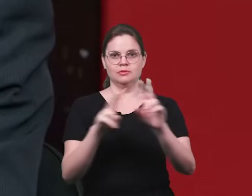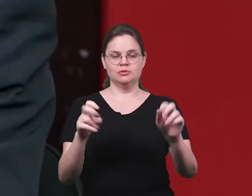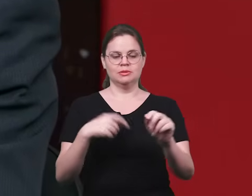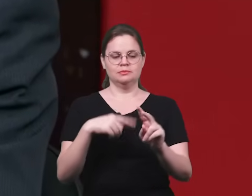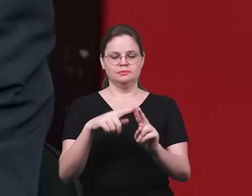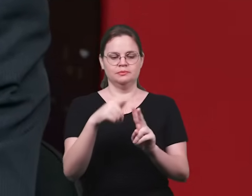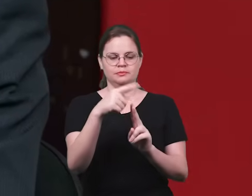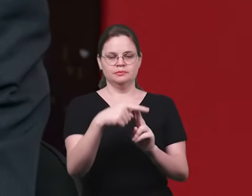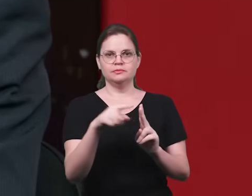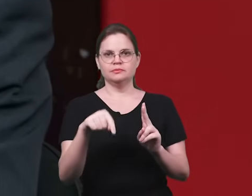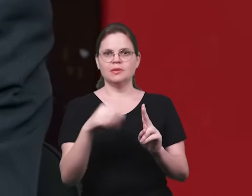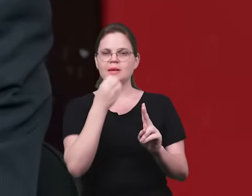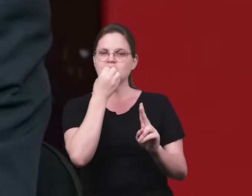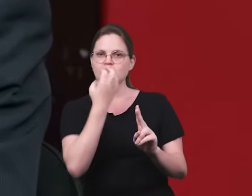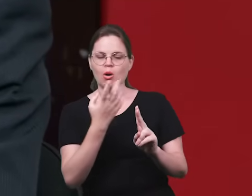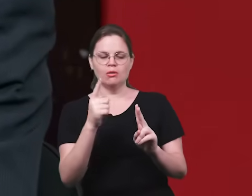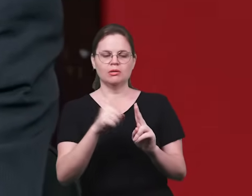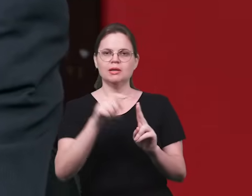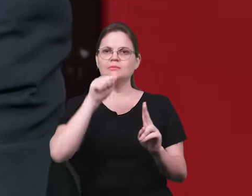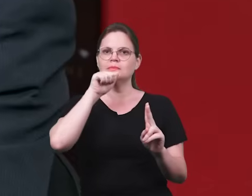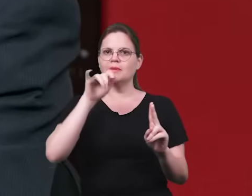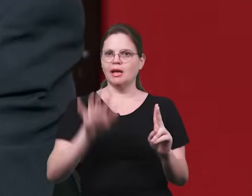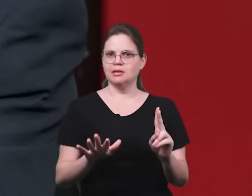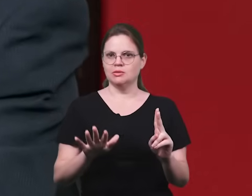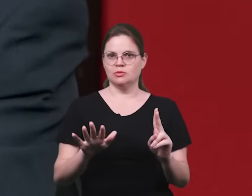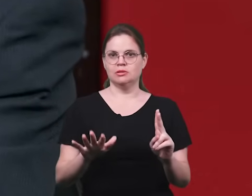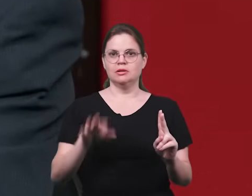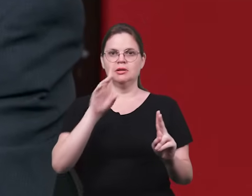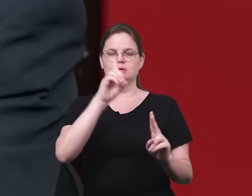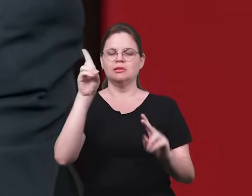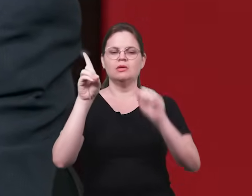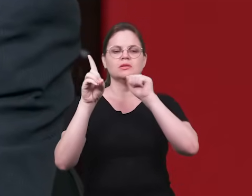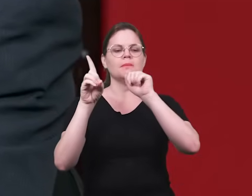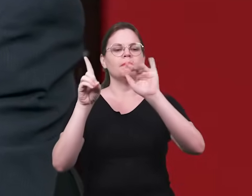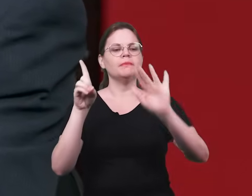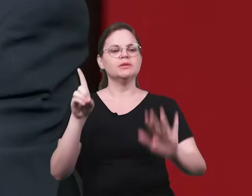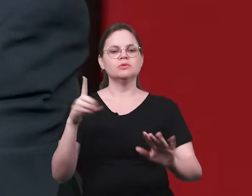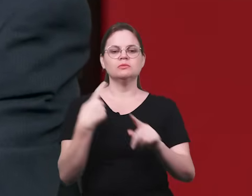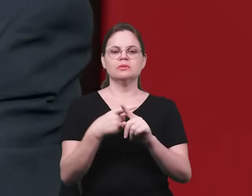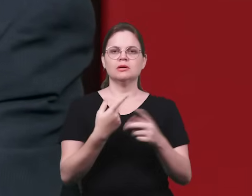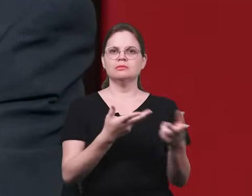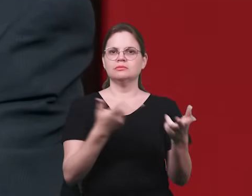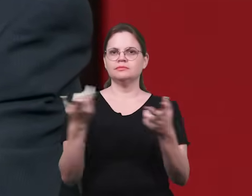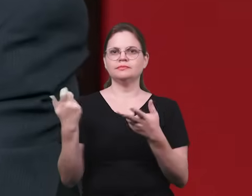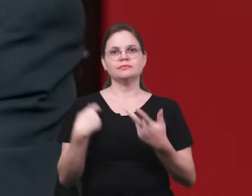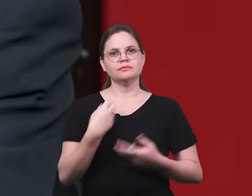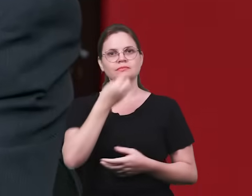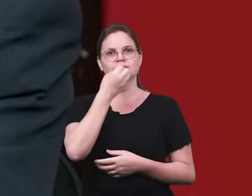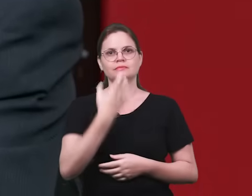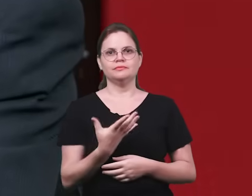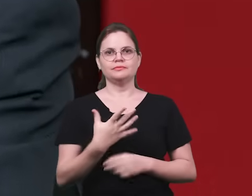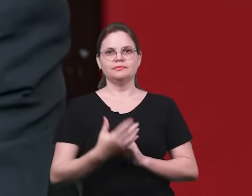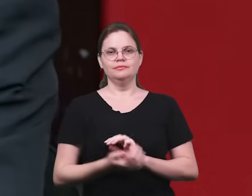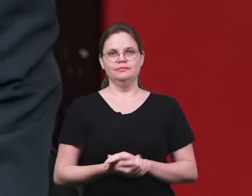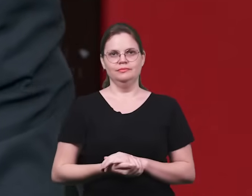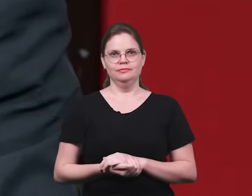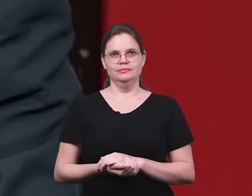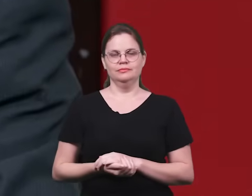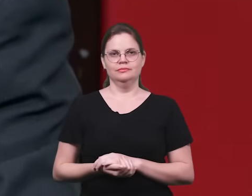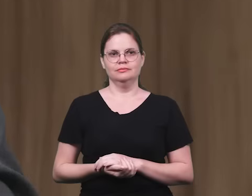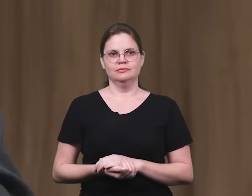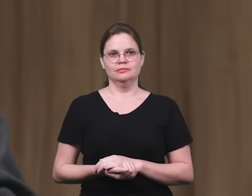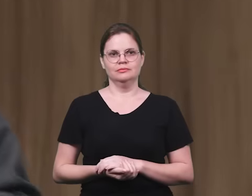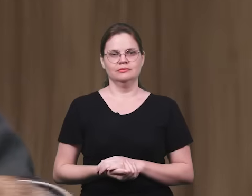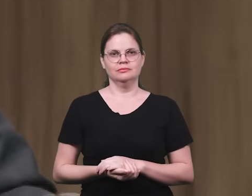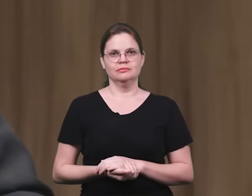sobre esses dois aspectos a princípio, né? O fato de Deus abençoar, ele vê a criação como algo de bom que ele havia